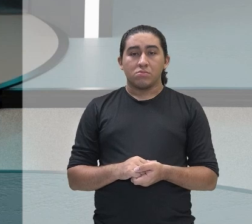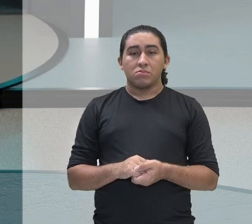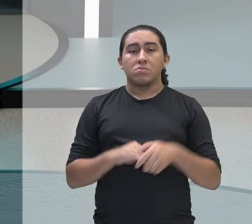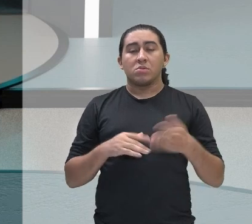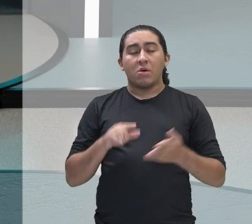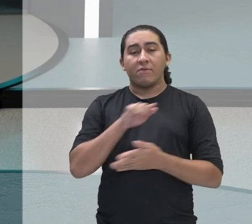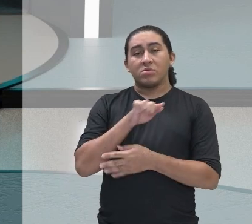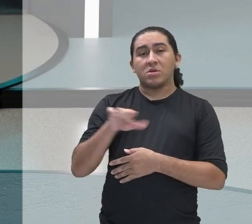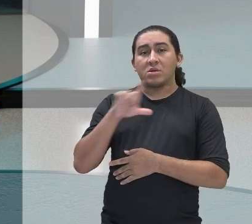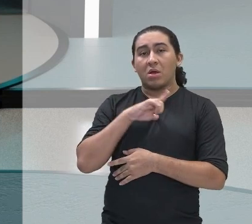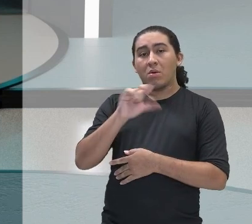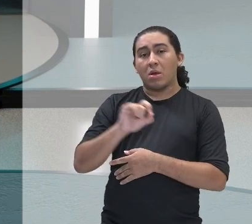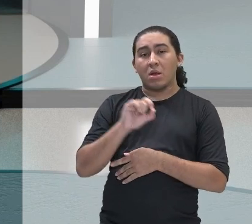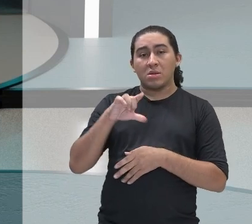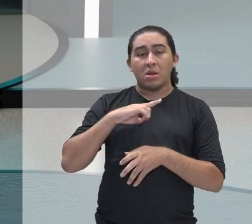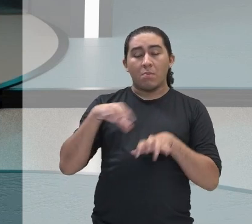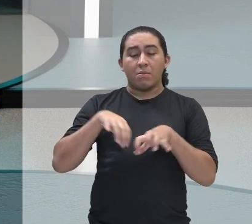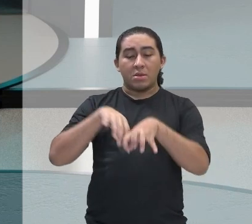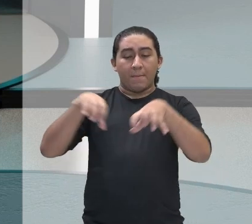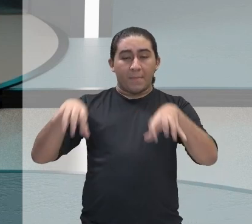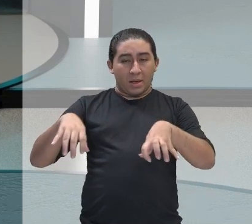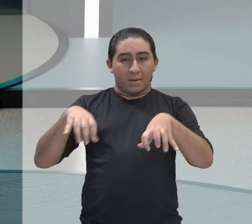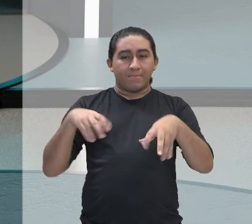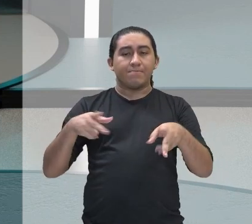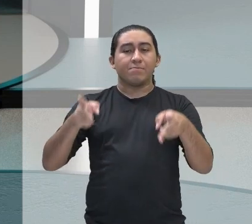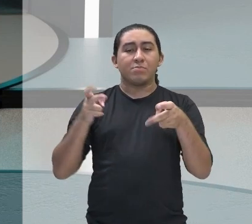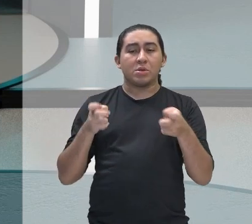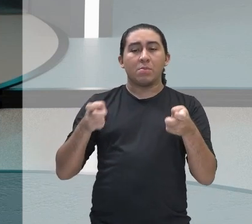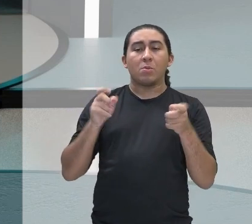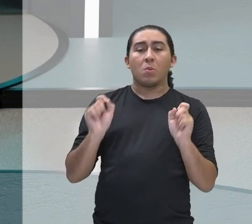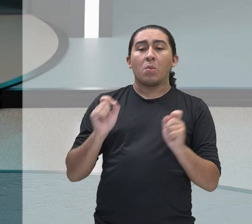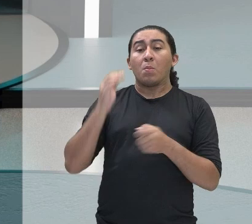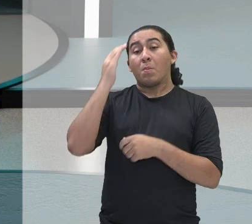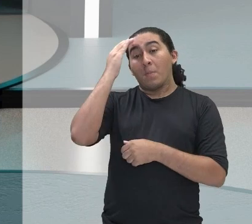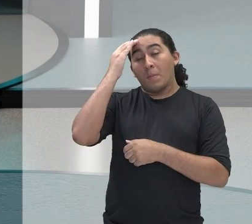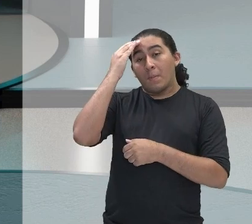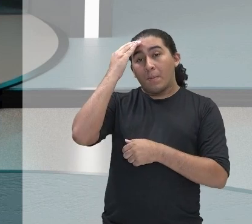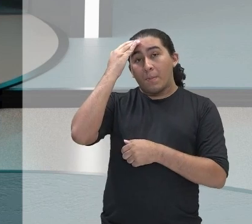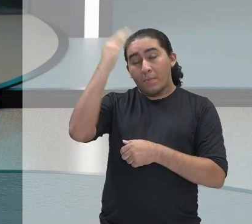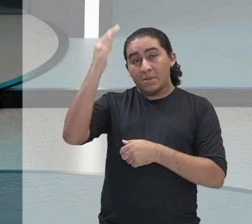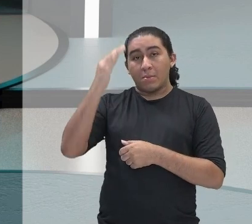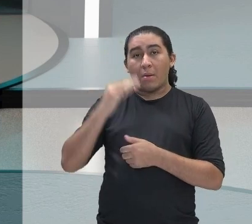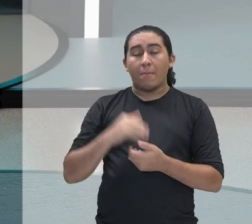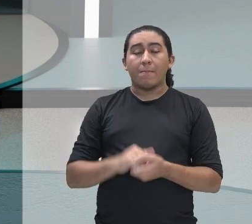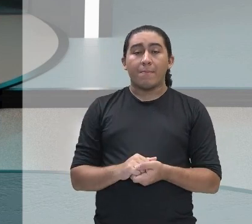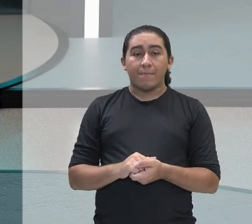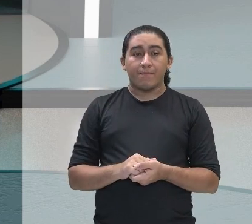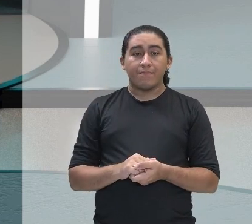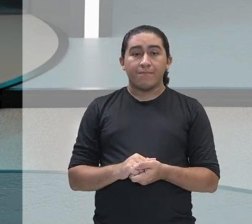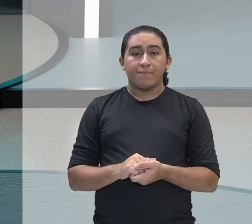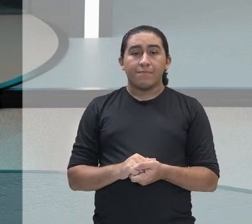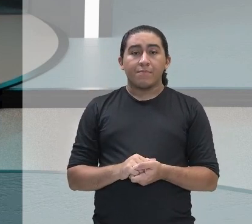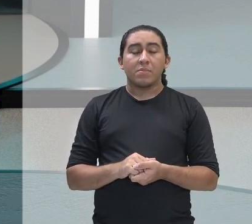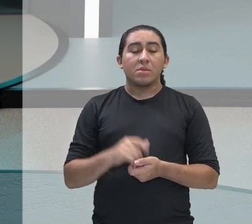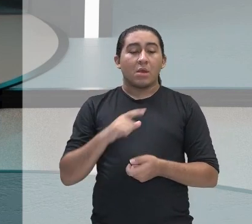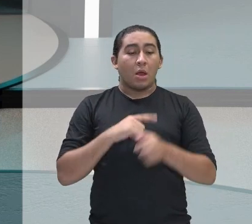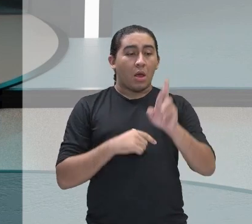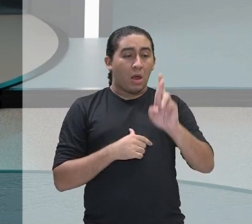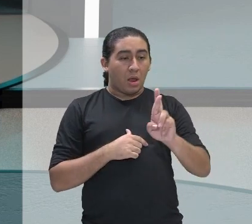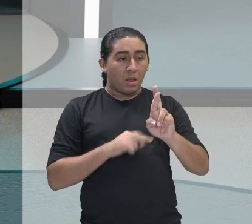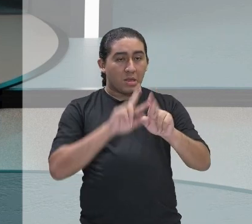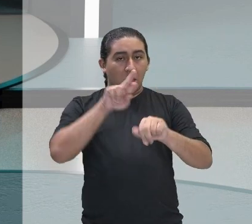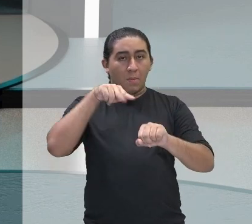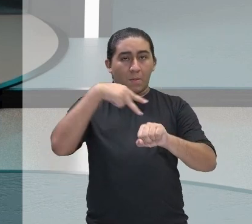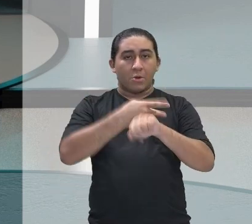aqui até o R. Porque observe que a partir do R já há